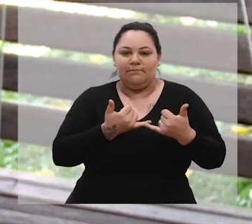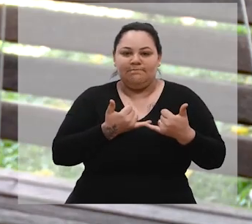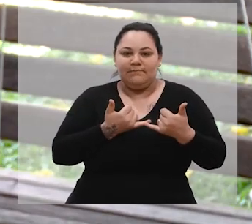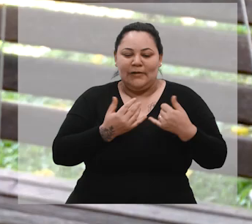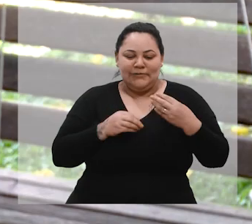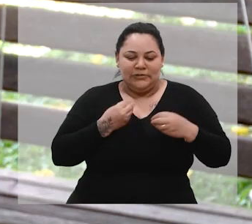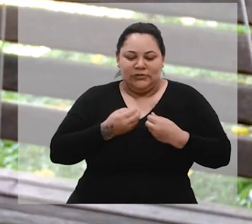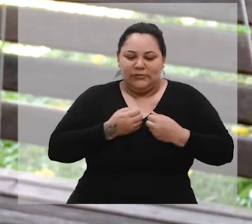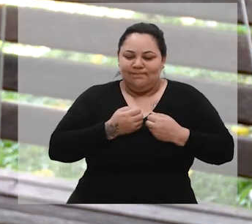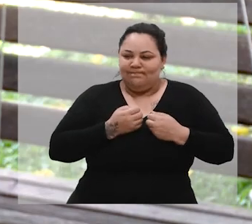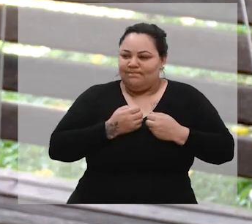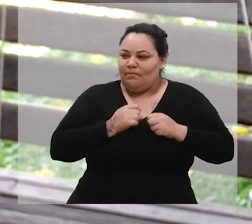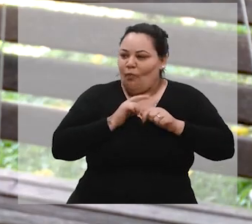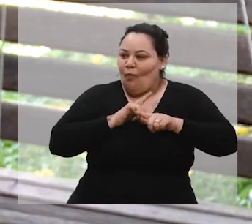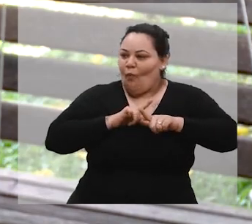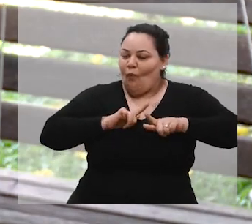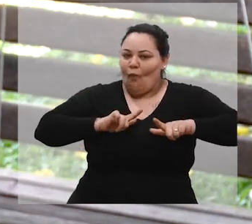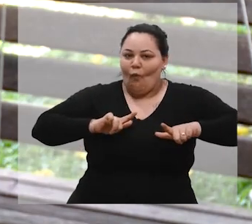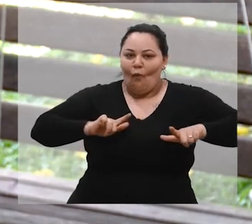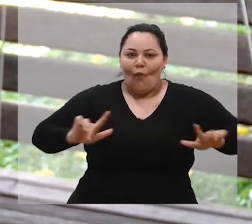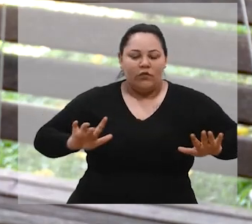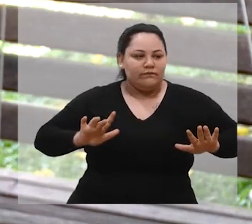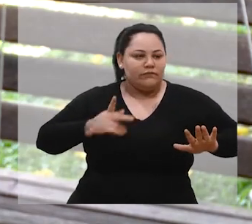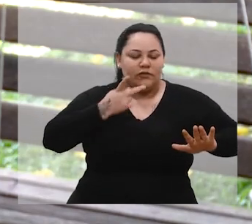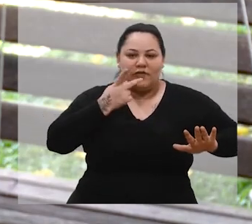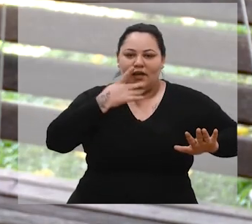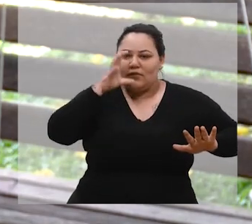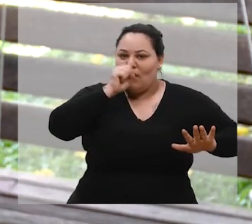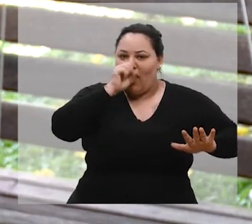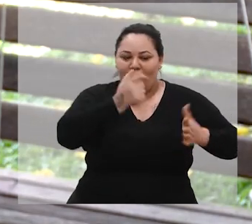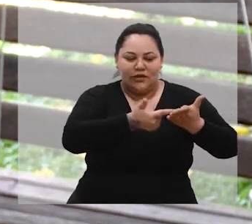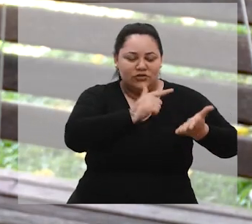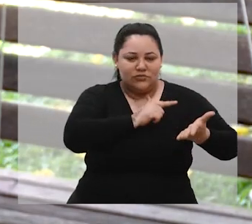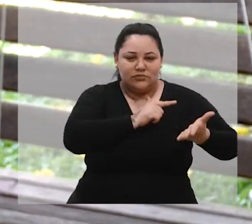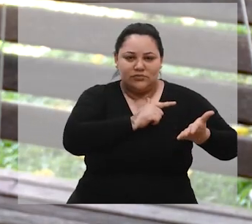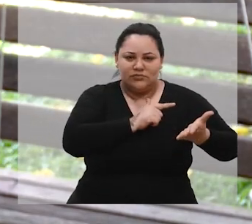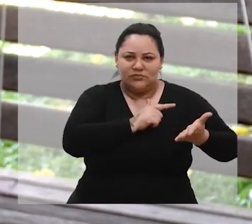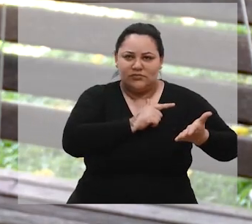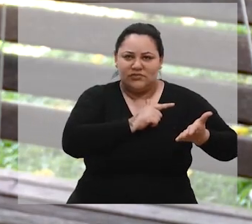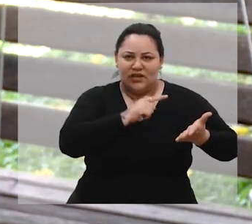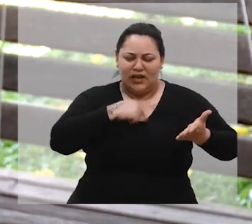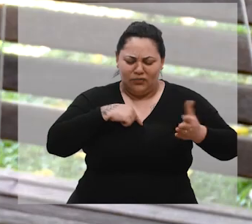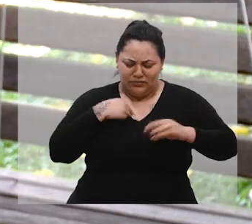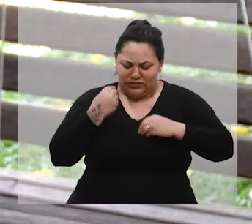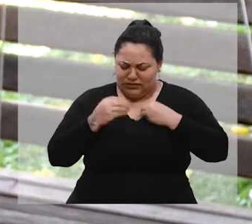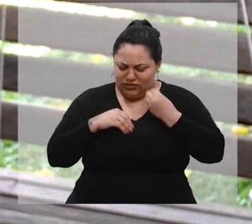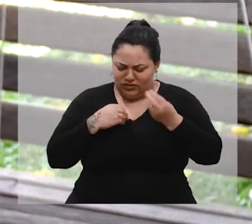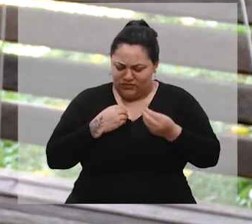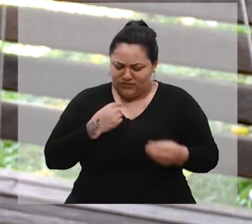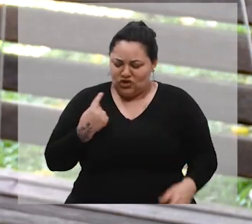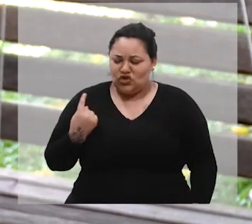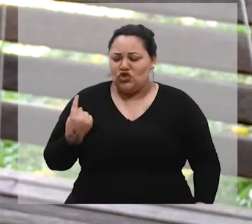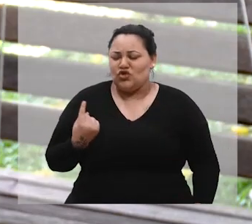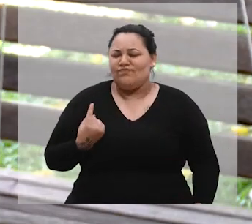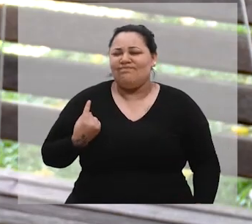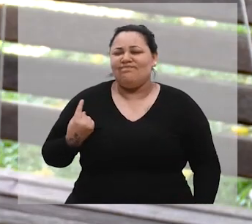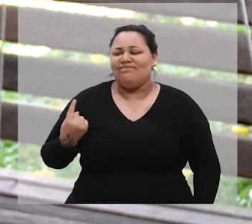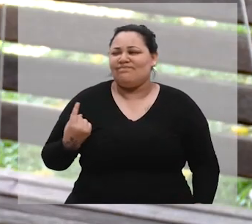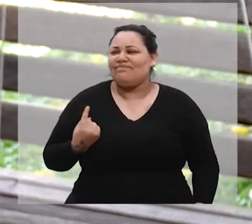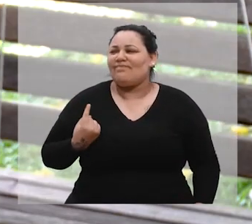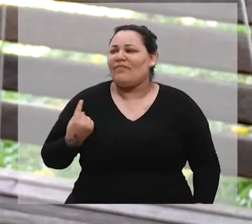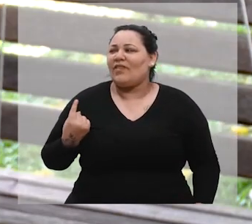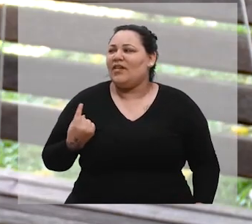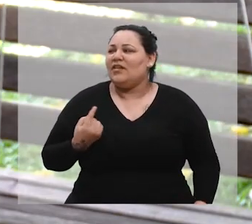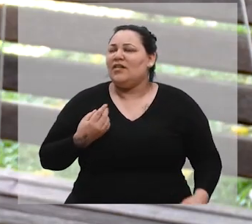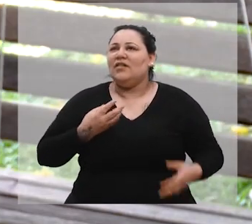vazio, né, que traz no livro Laranjinha. O vazio acontece, ele existe. Às vezes as pessoas têm um amor, têm uma vida,